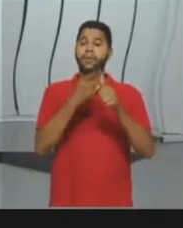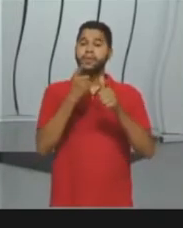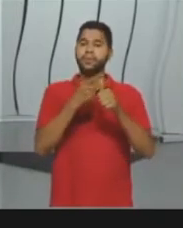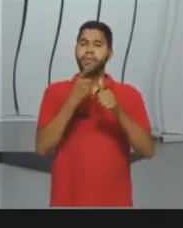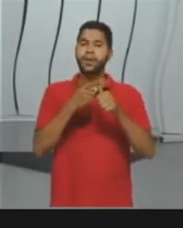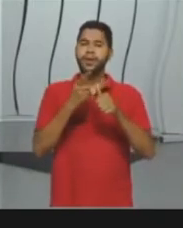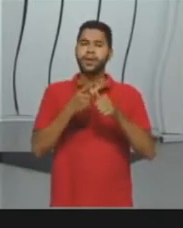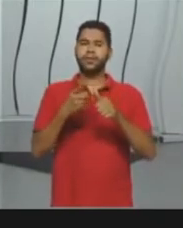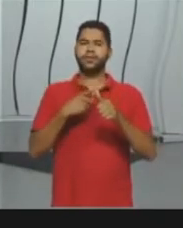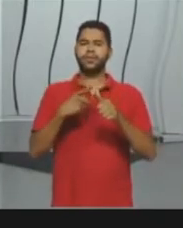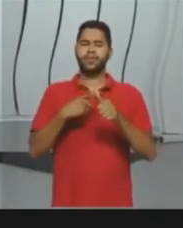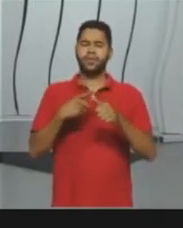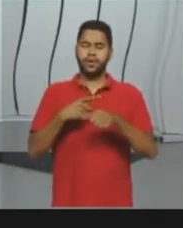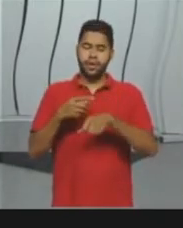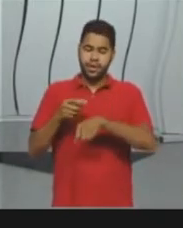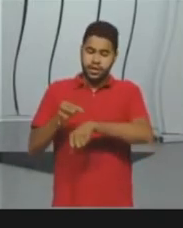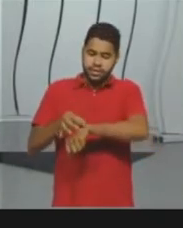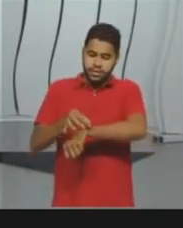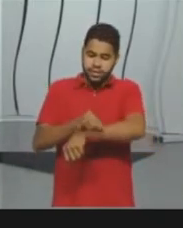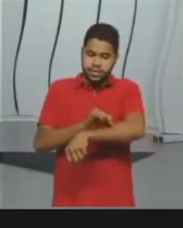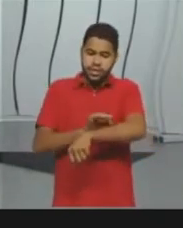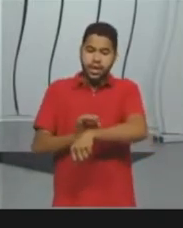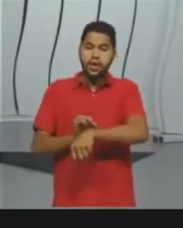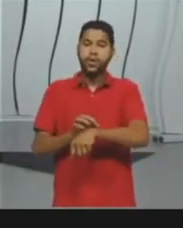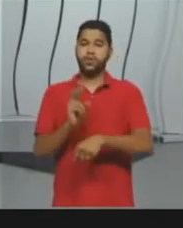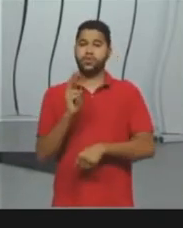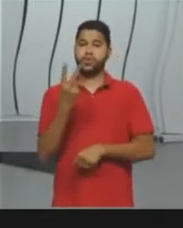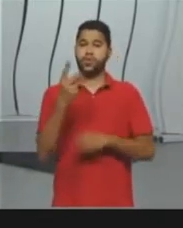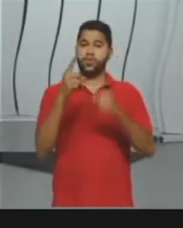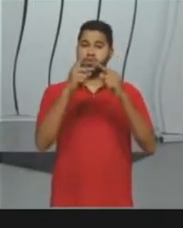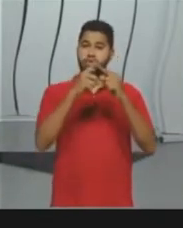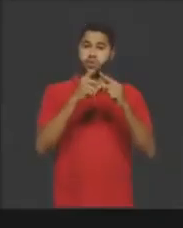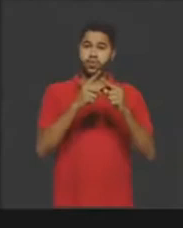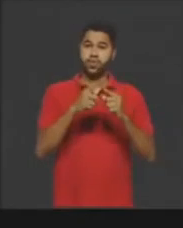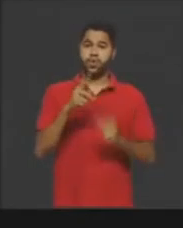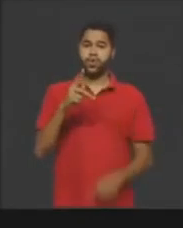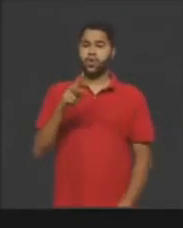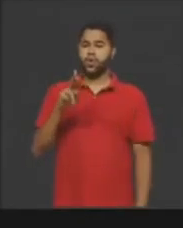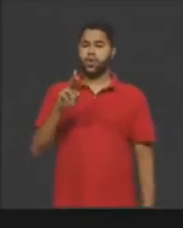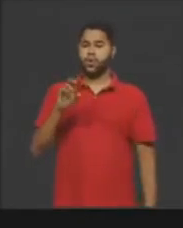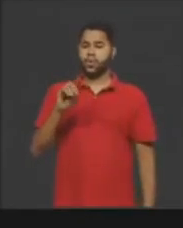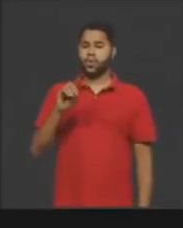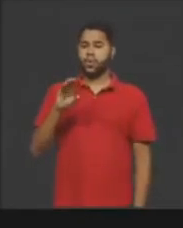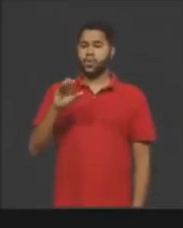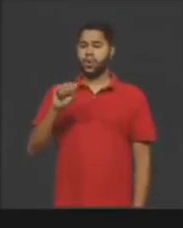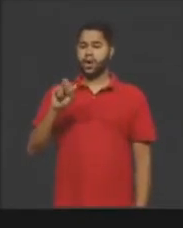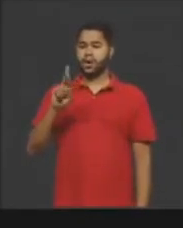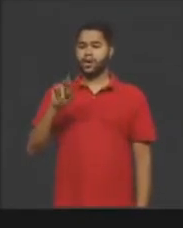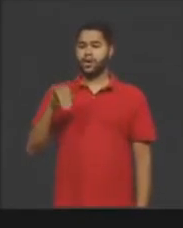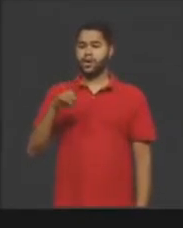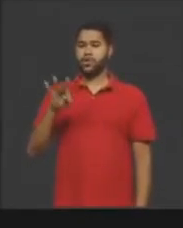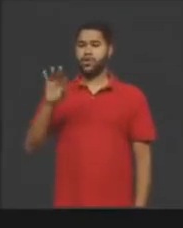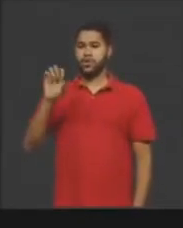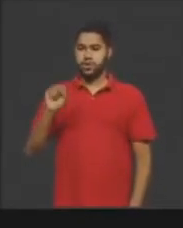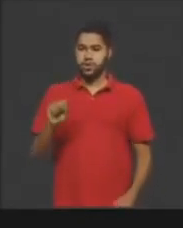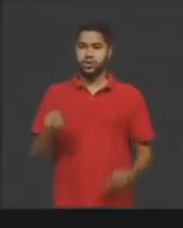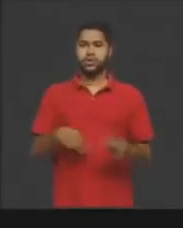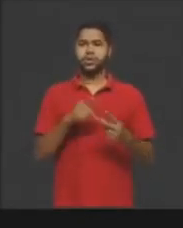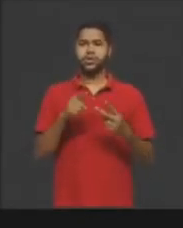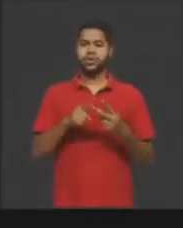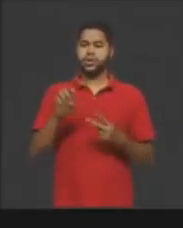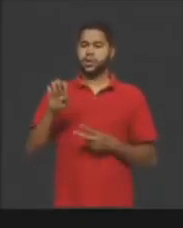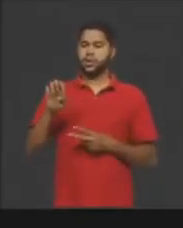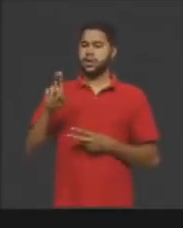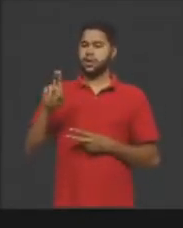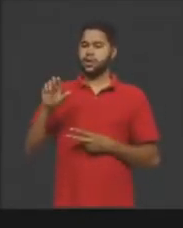temos basicamente dois tipos de células. Células procariontes, que vão formar organismos procariontes, e